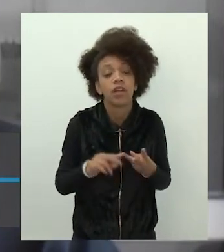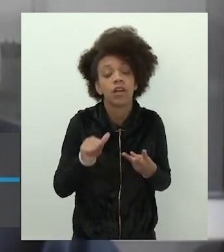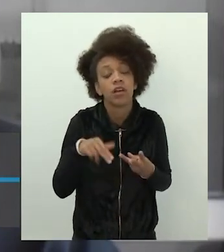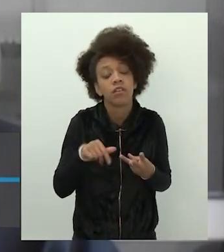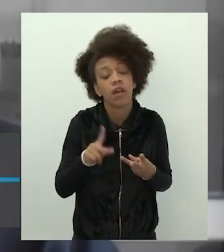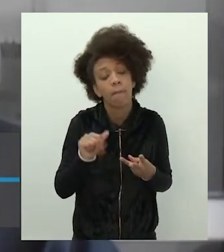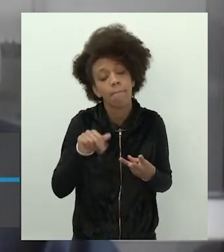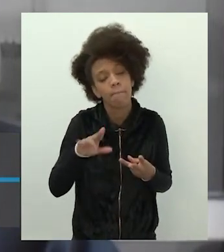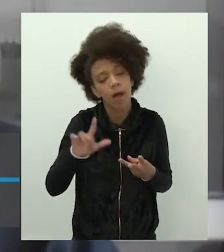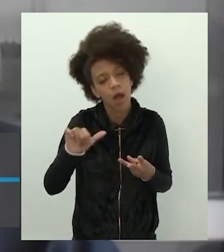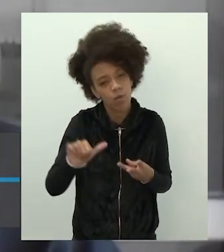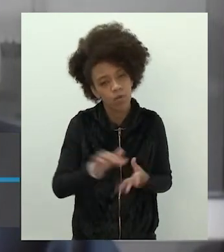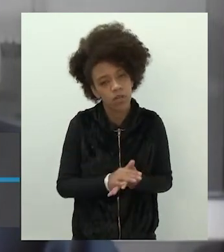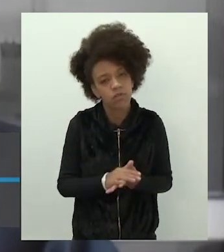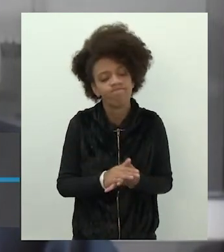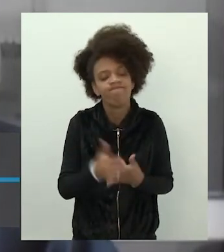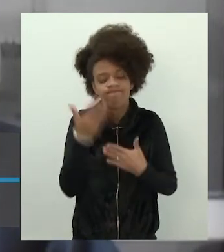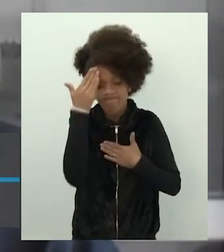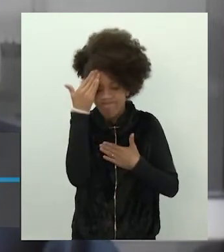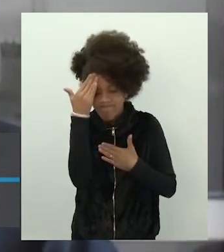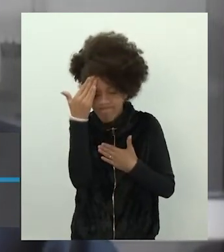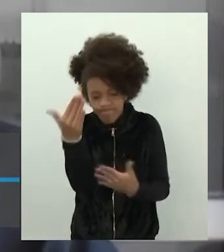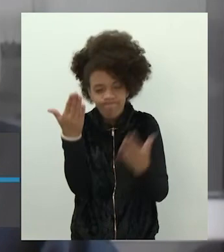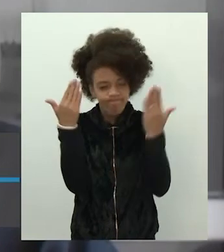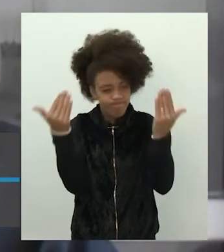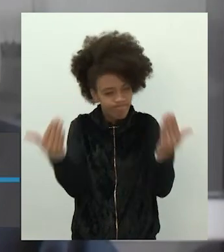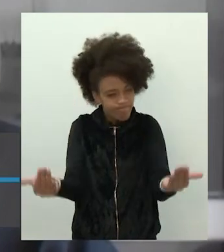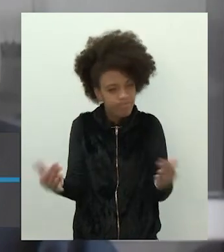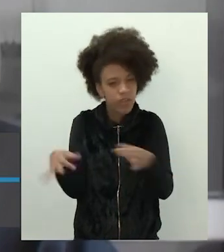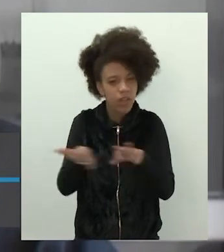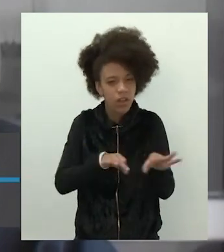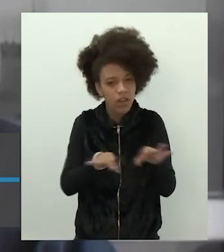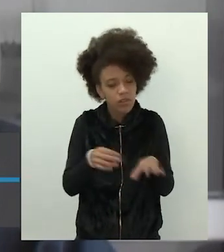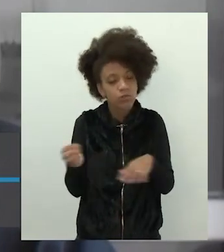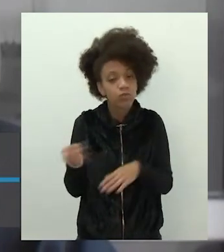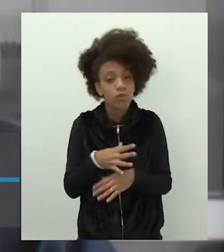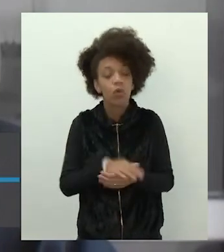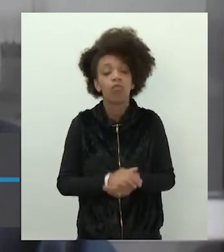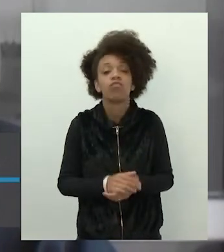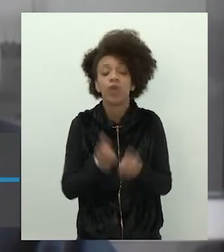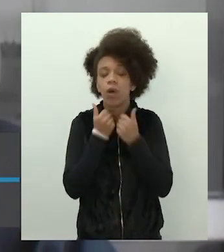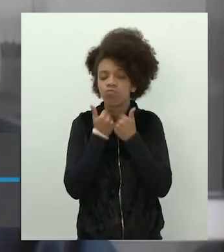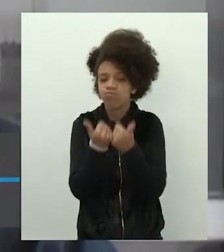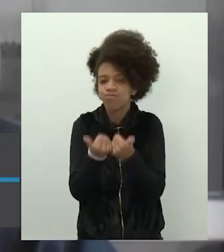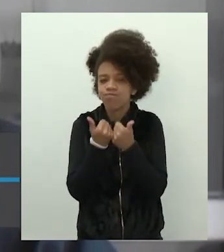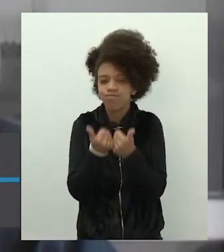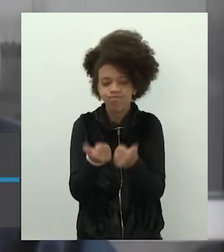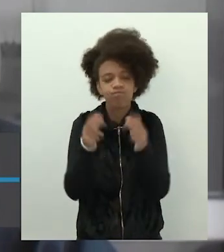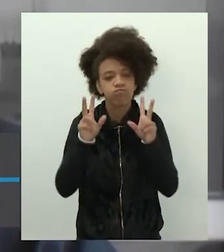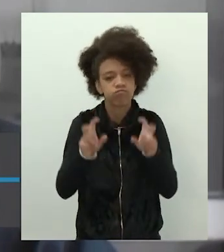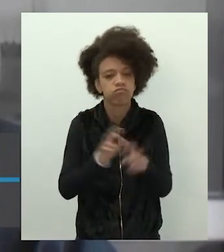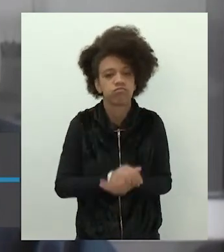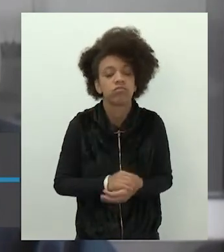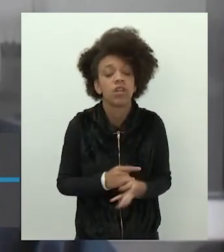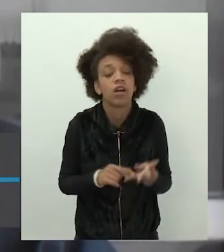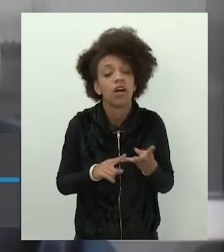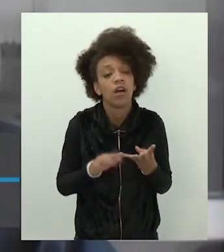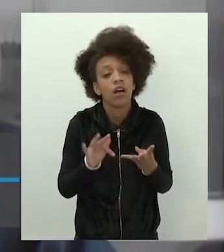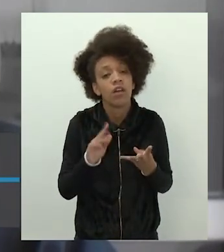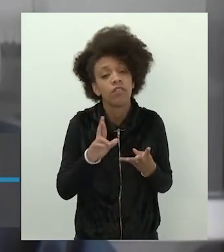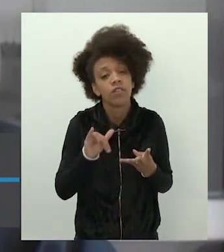Paula, grata, sucesso nesse novo projeto, né? Ótimo tema. Professor Frederico,